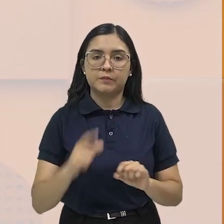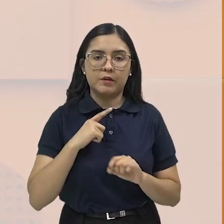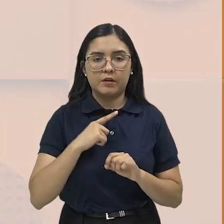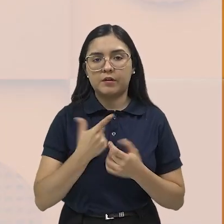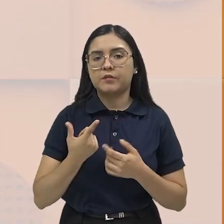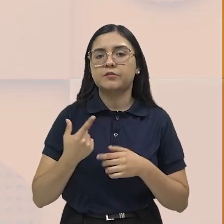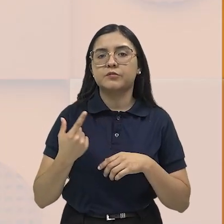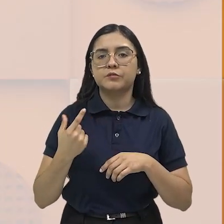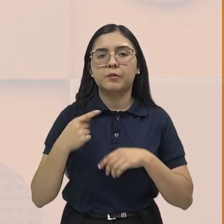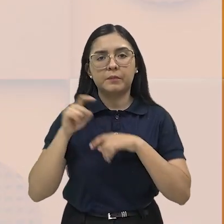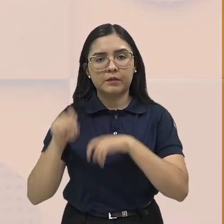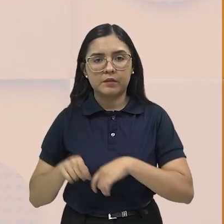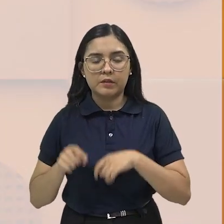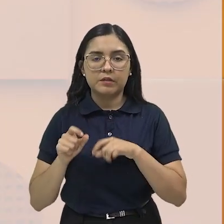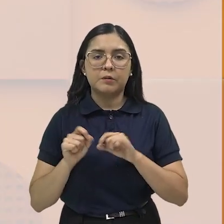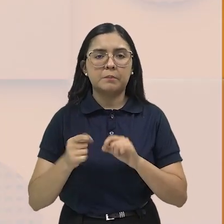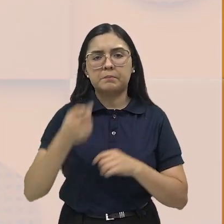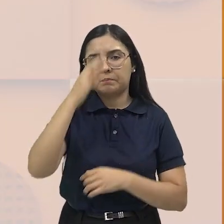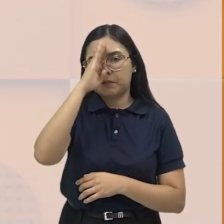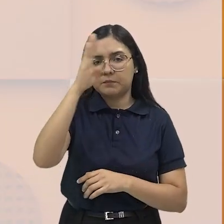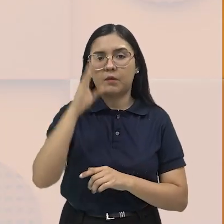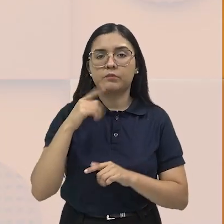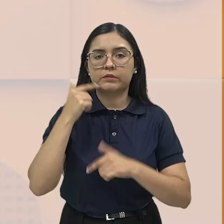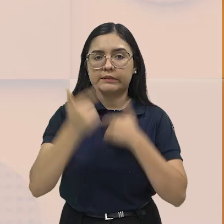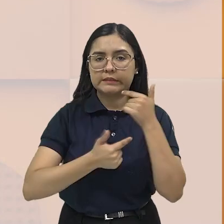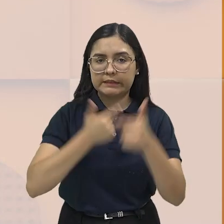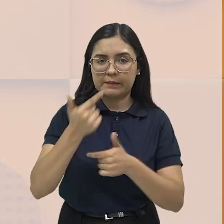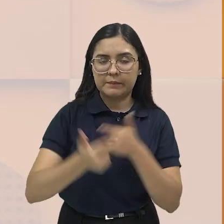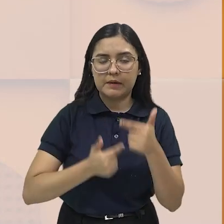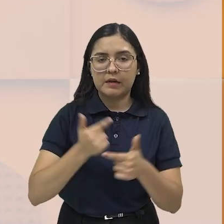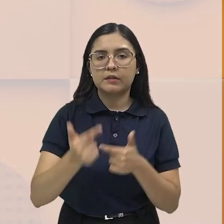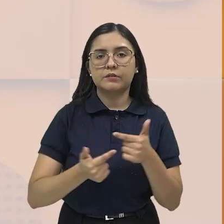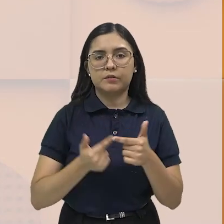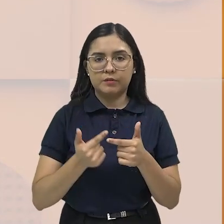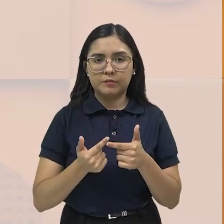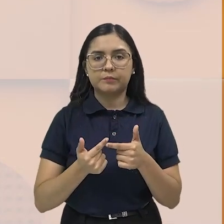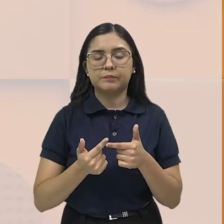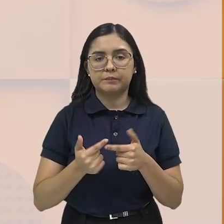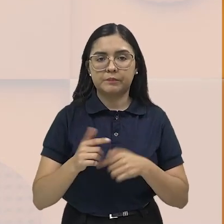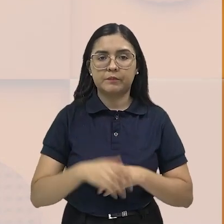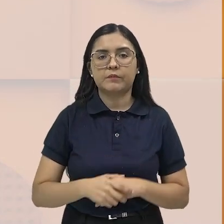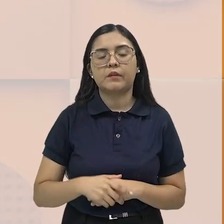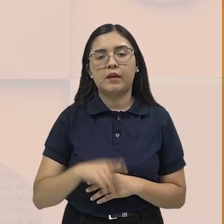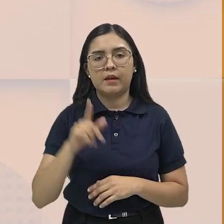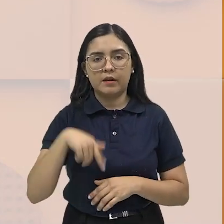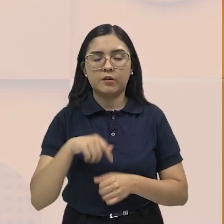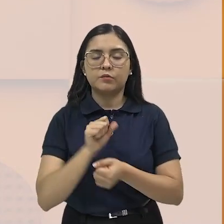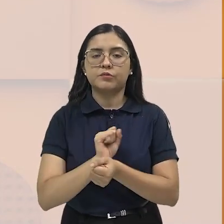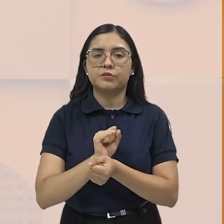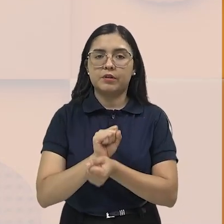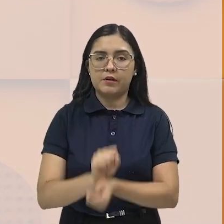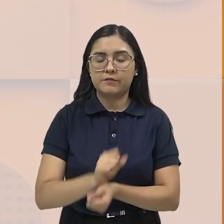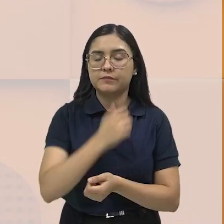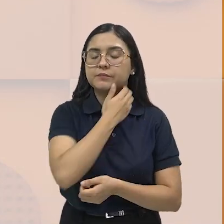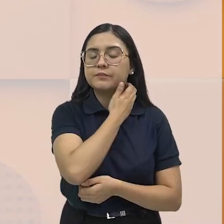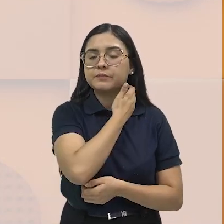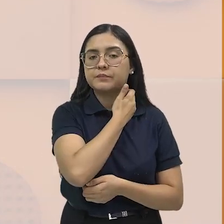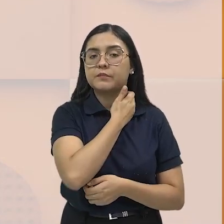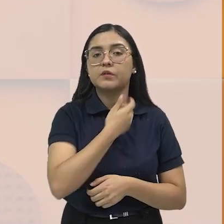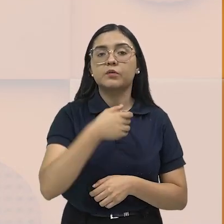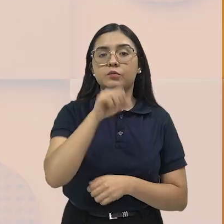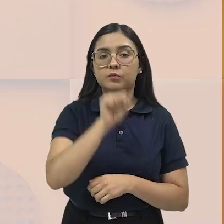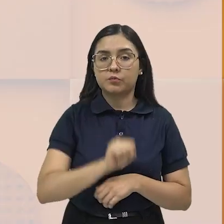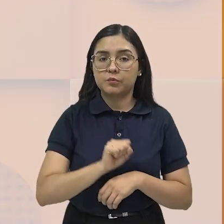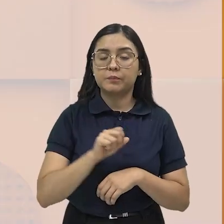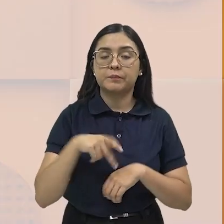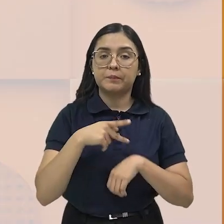tinha como principal meio de trabalho, mecanismo de trabalho, a mão de obra escravizada, enquanto os estados do sul,